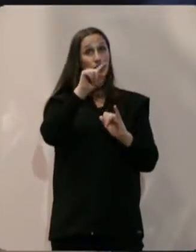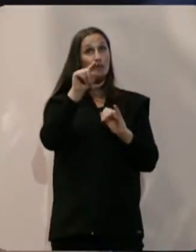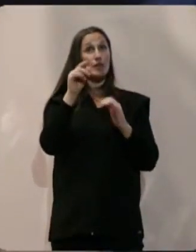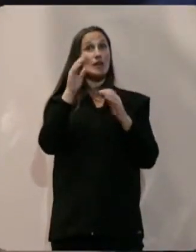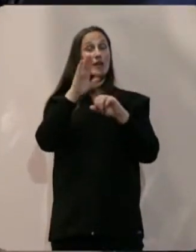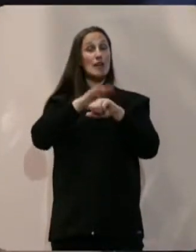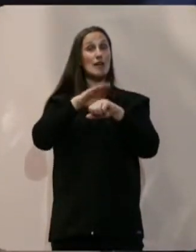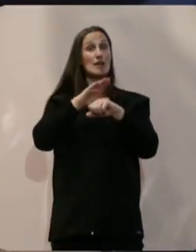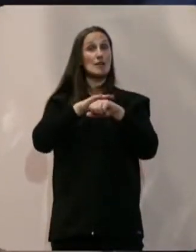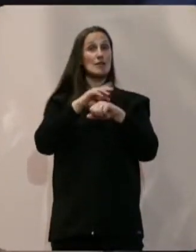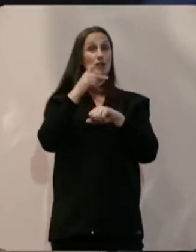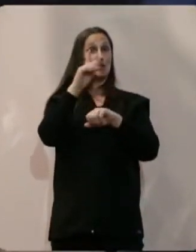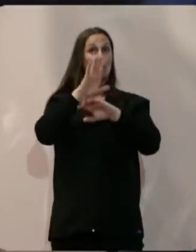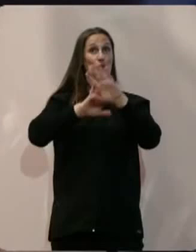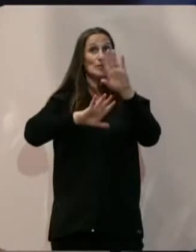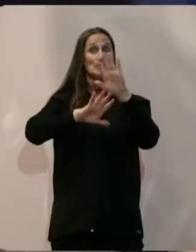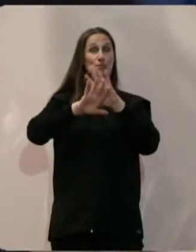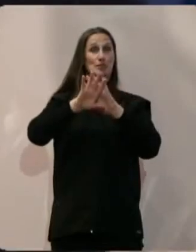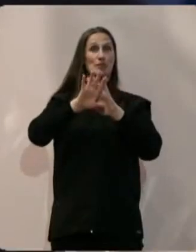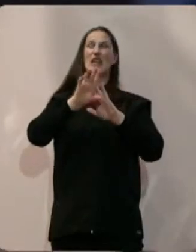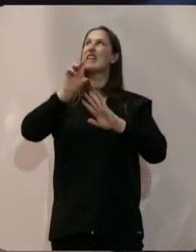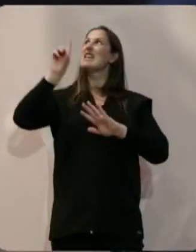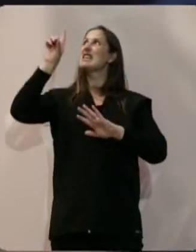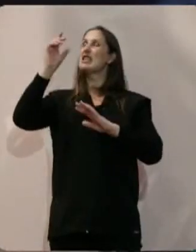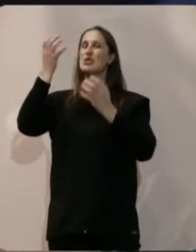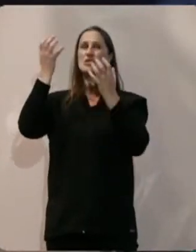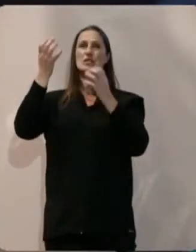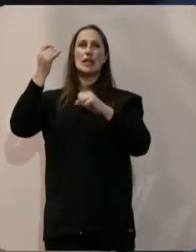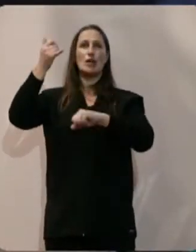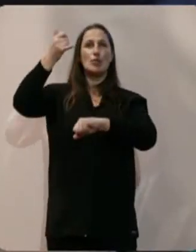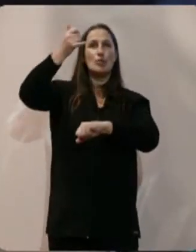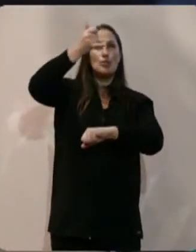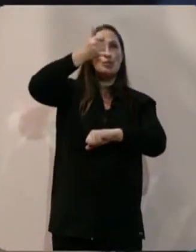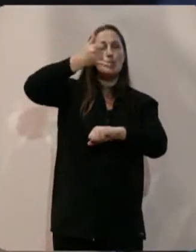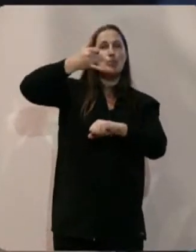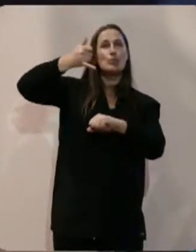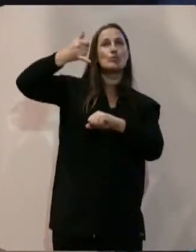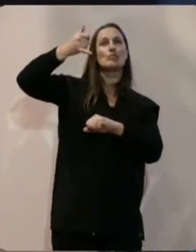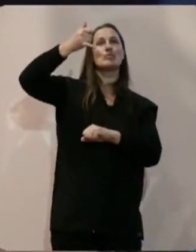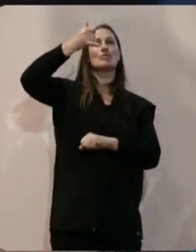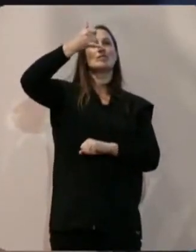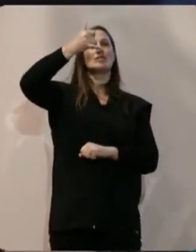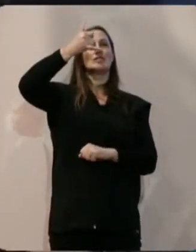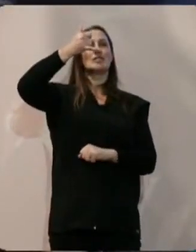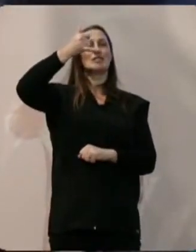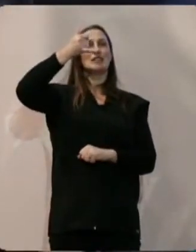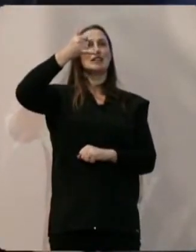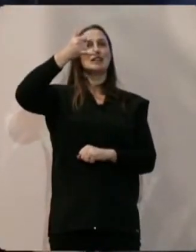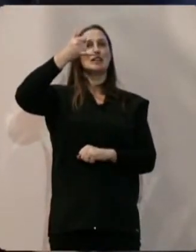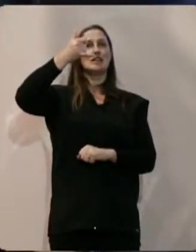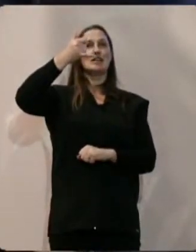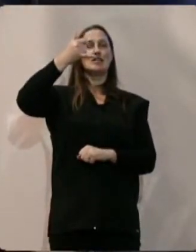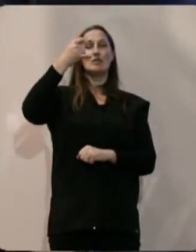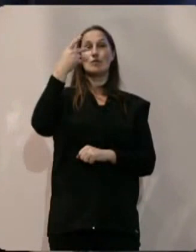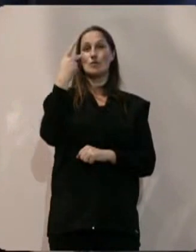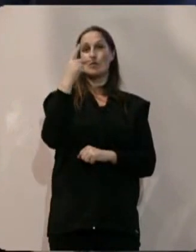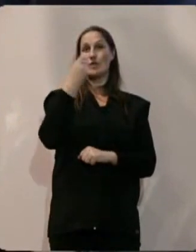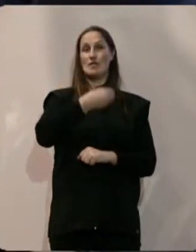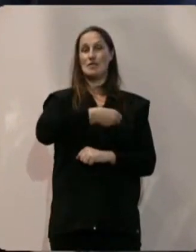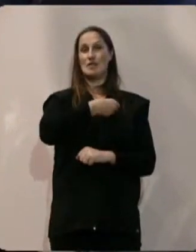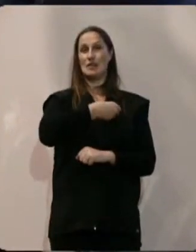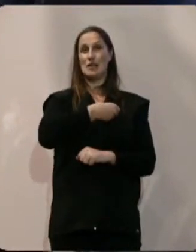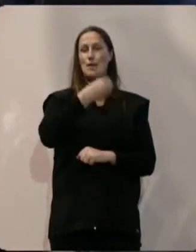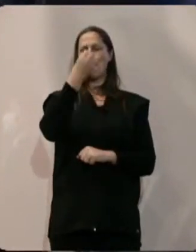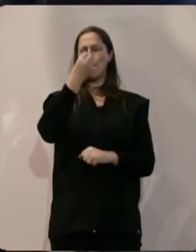o óleo dele santo e ungir as suas mãos, para que as suas mãos sejam benditas